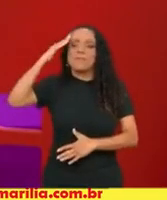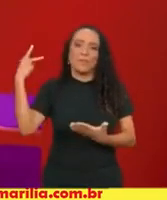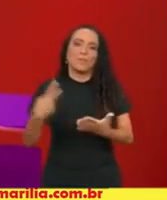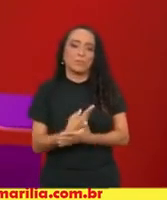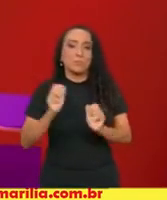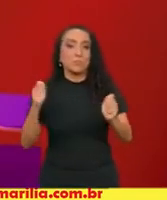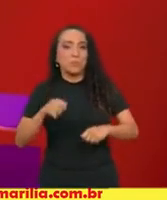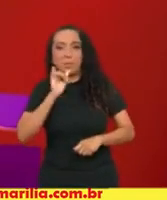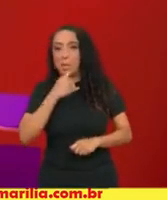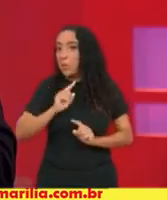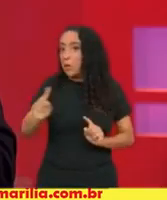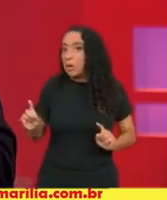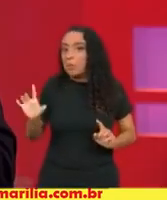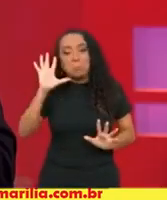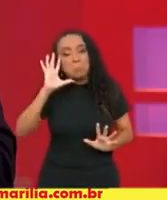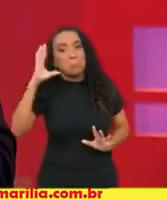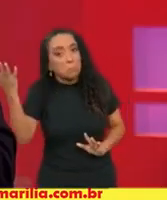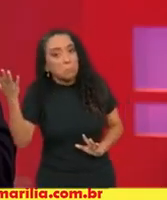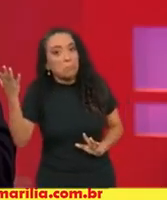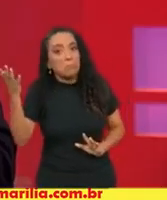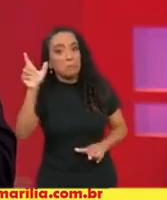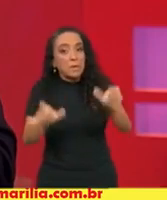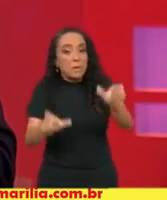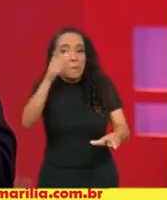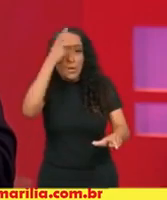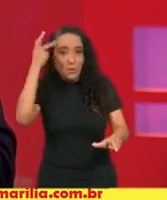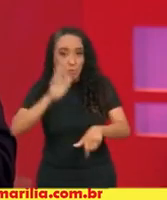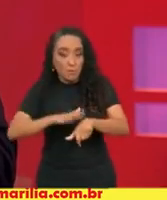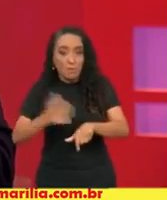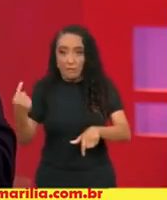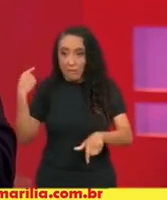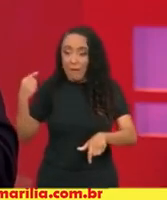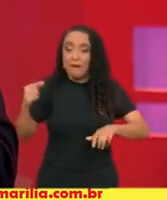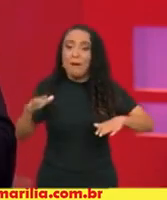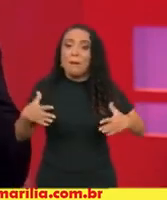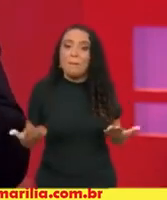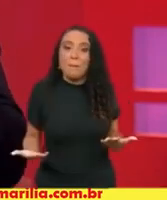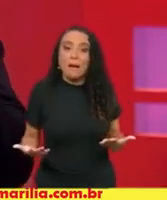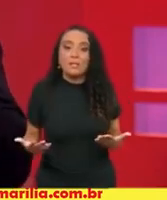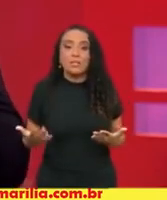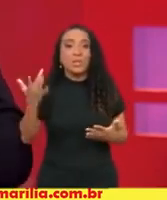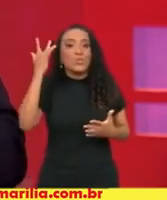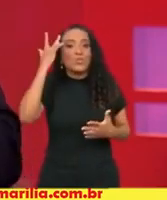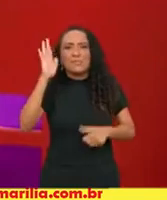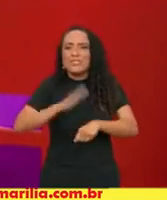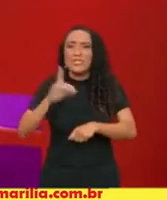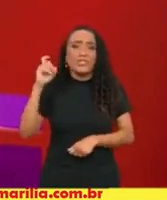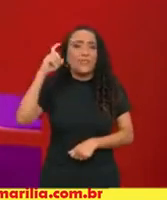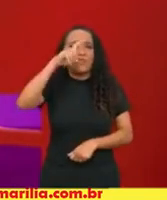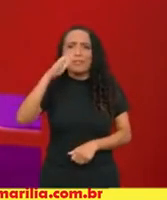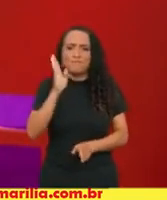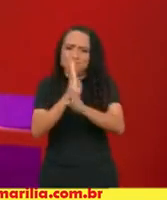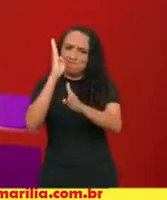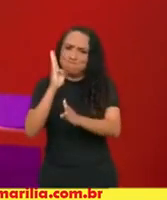ou não, né, uma determinada decisão de um determinado personagem no momento. Mas no momento a pessoa não sabe. No momento é muito difícil